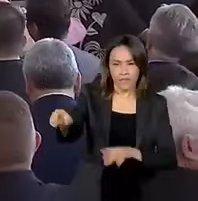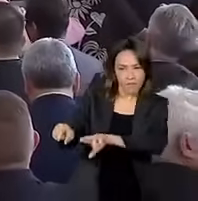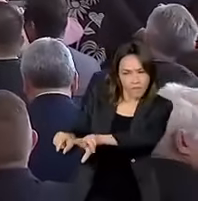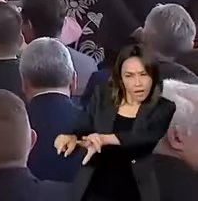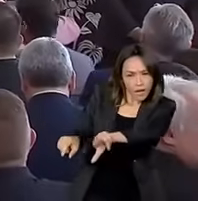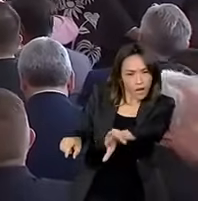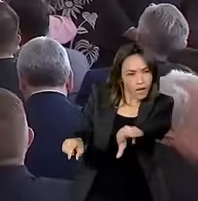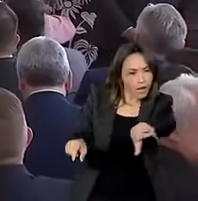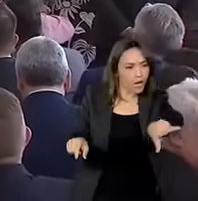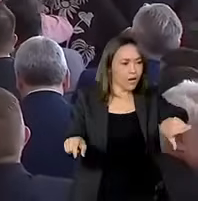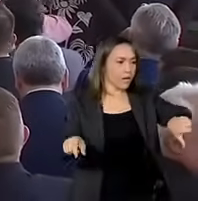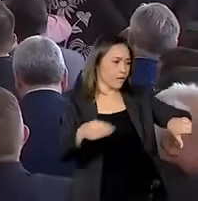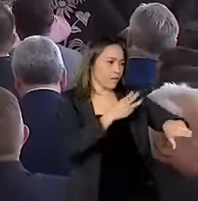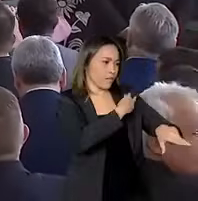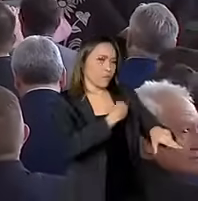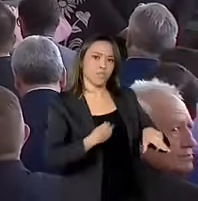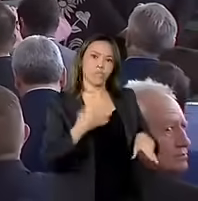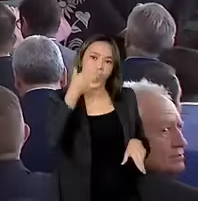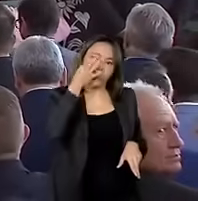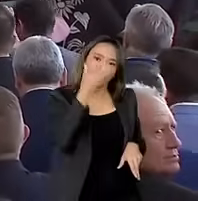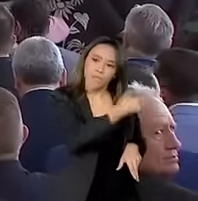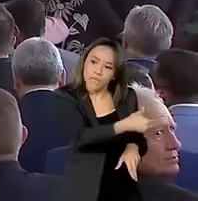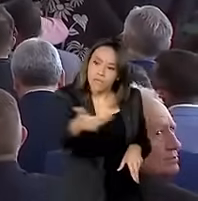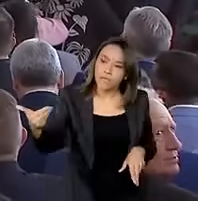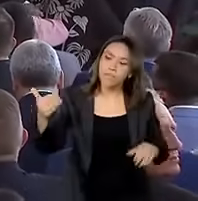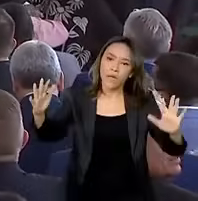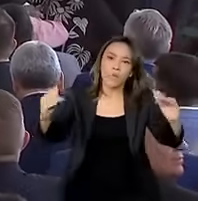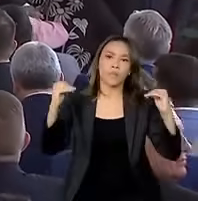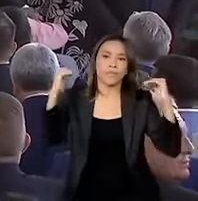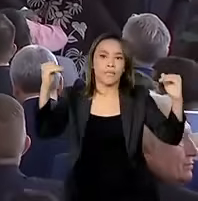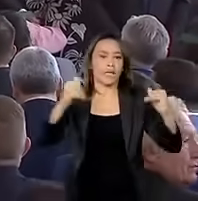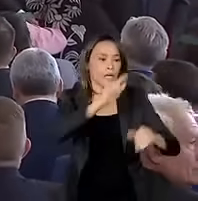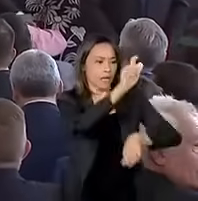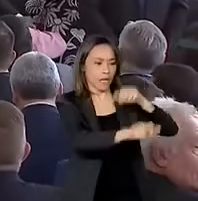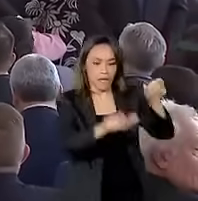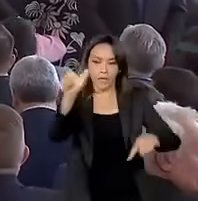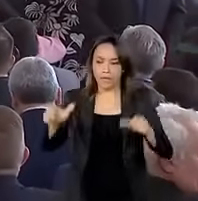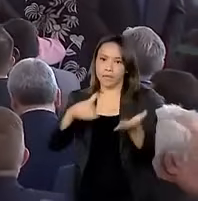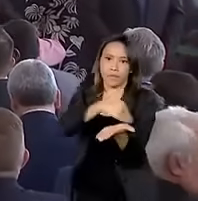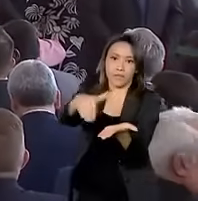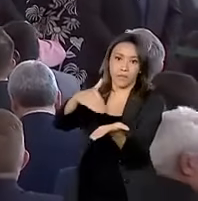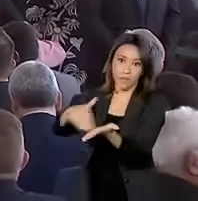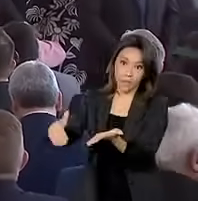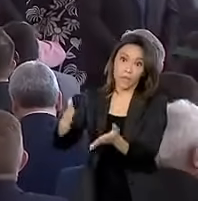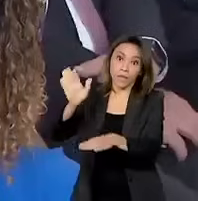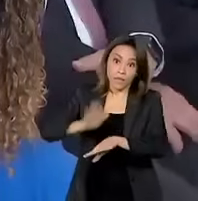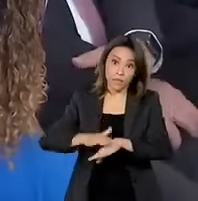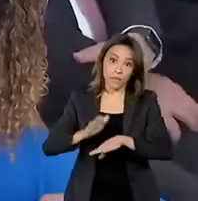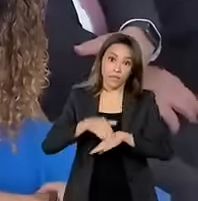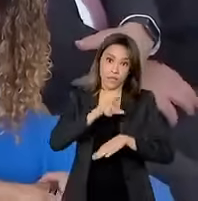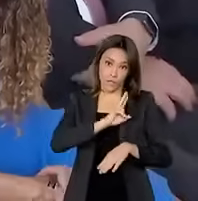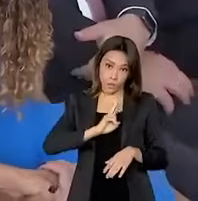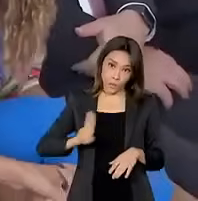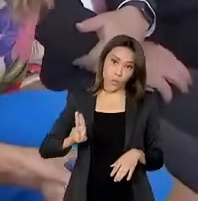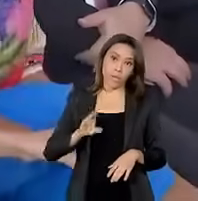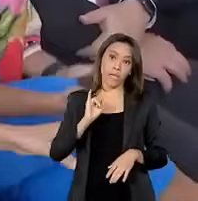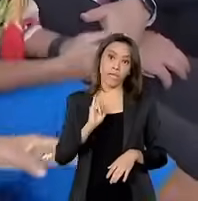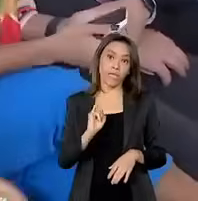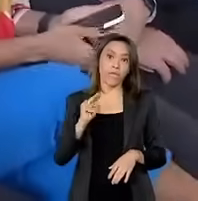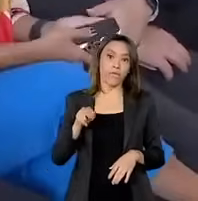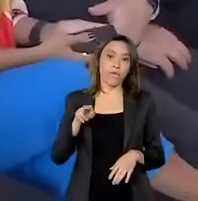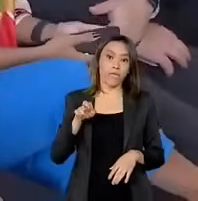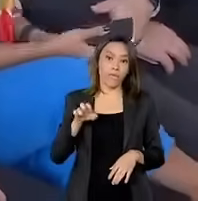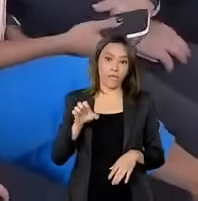ministros presentes, às demais autoridades, secretários executivos, em nome da Inês Magalhães, gostaria de fazer